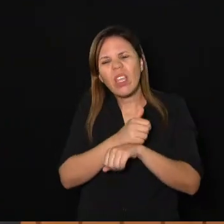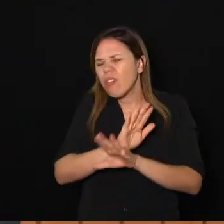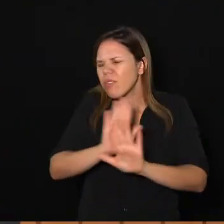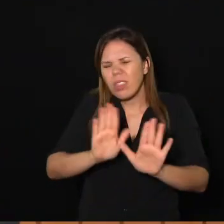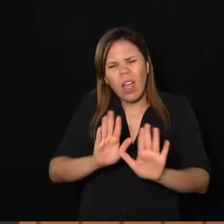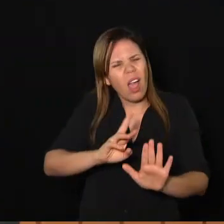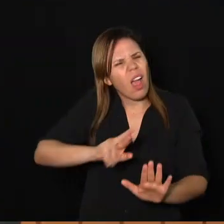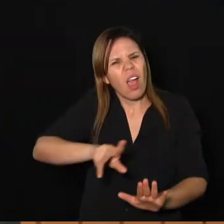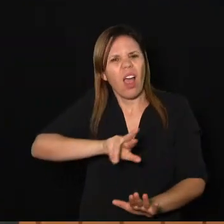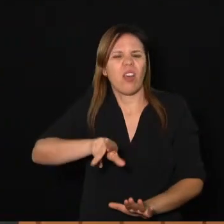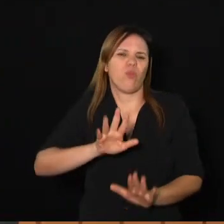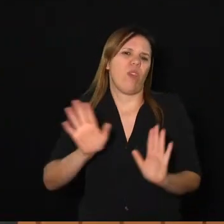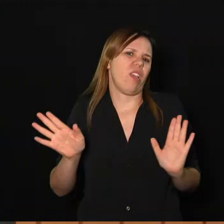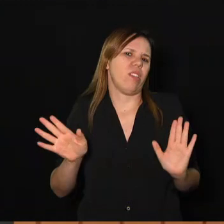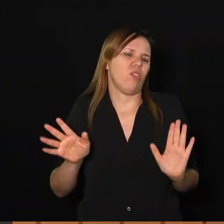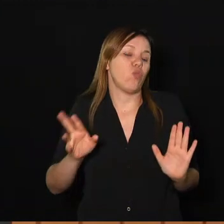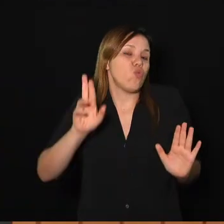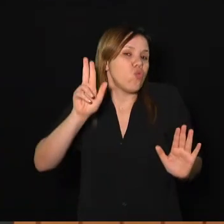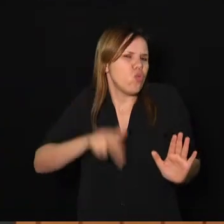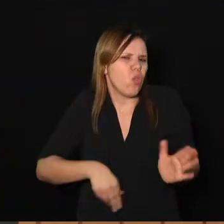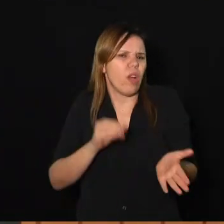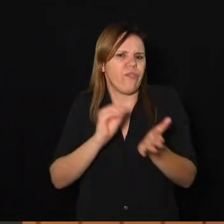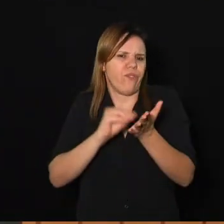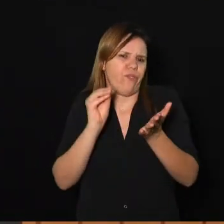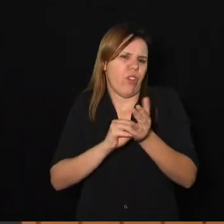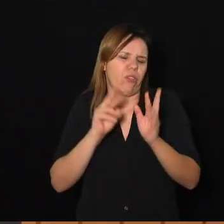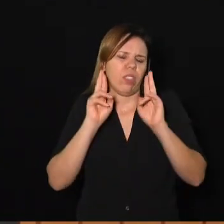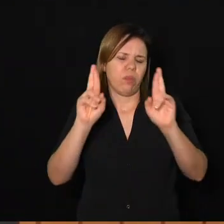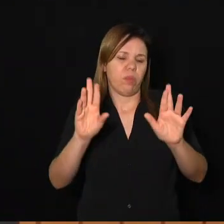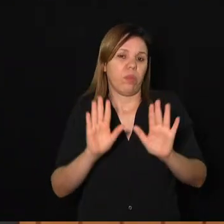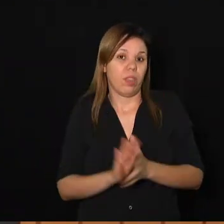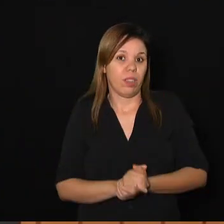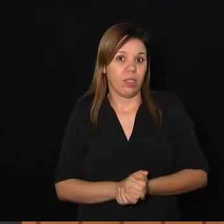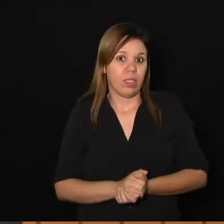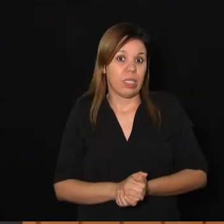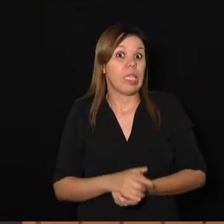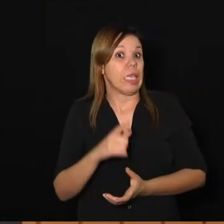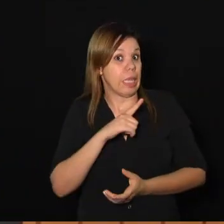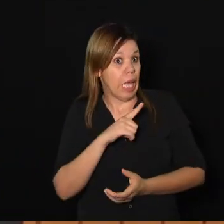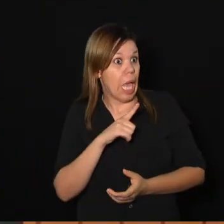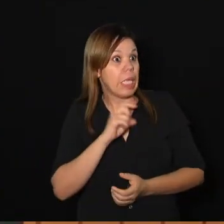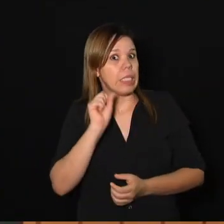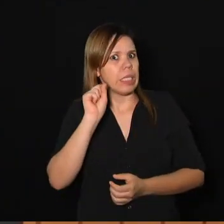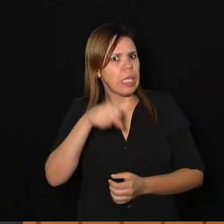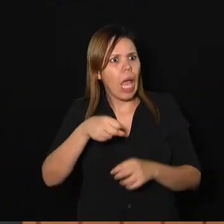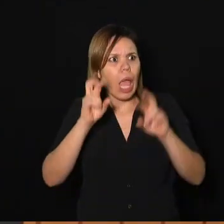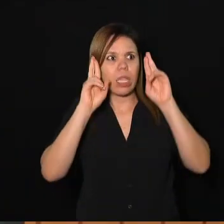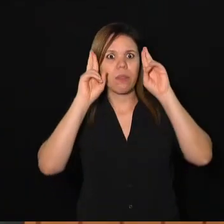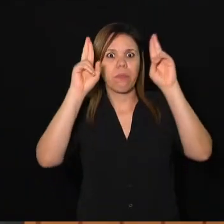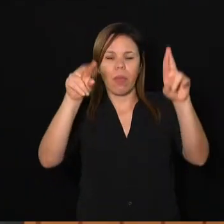nunca desrespeitamos os optometristas e evidentemente há o respeito pela profissão que é de fato